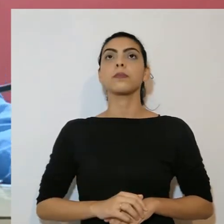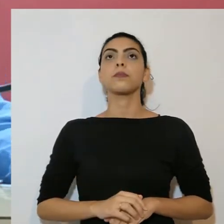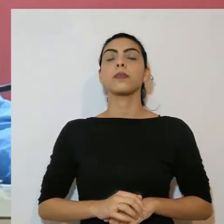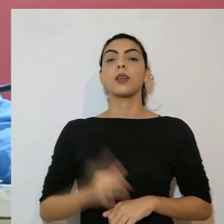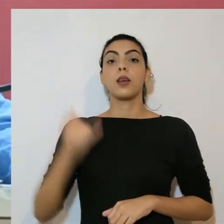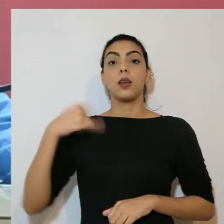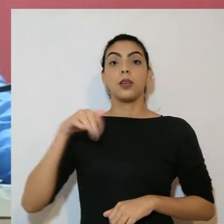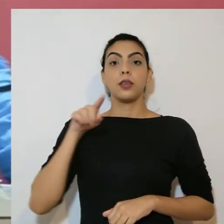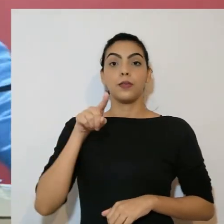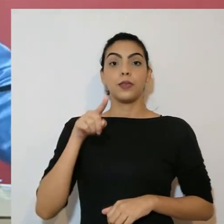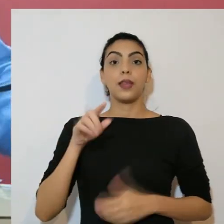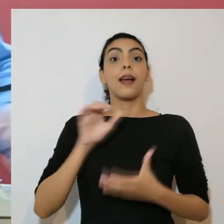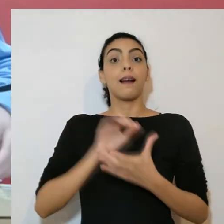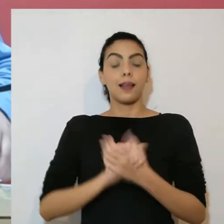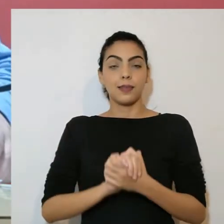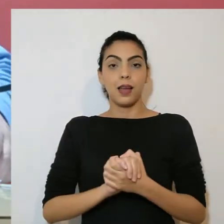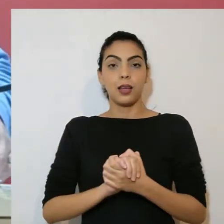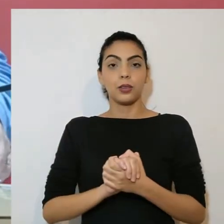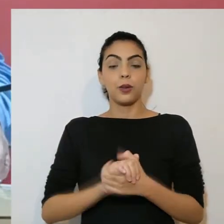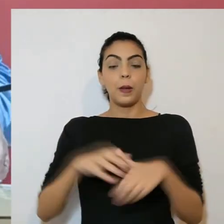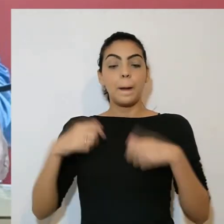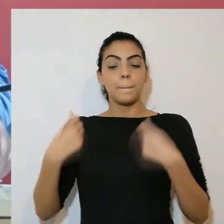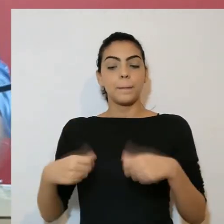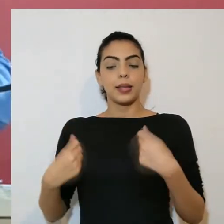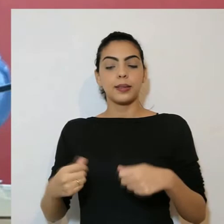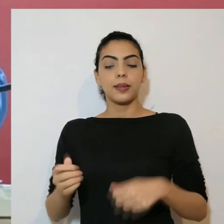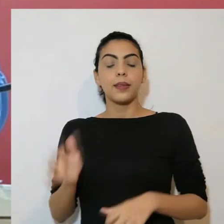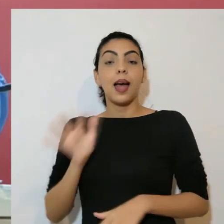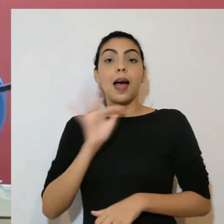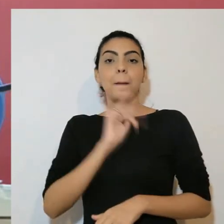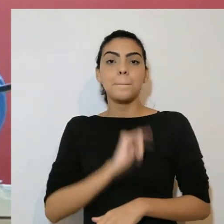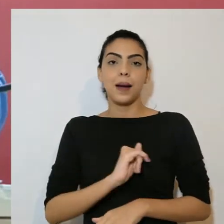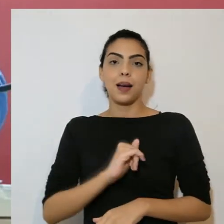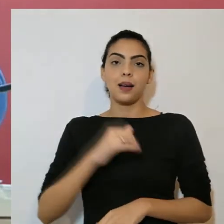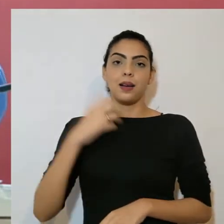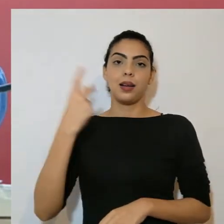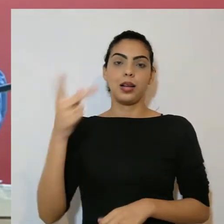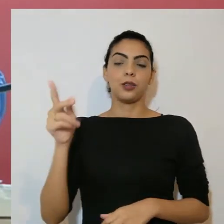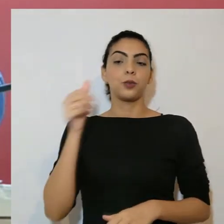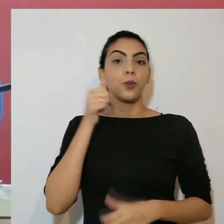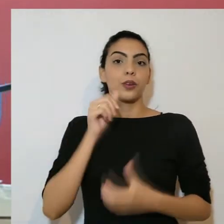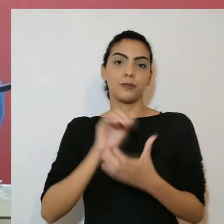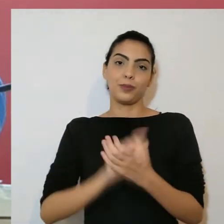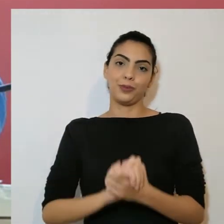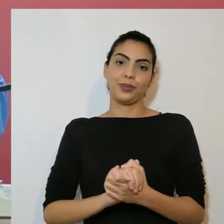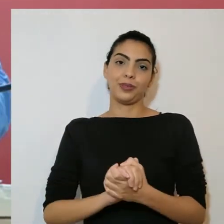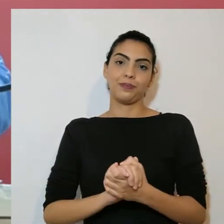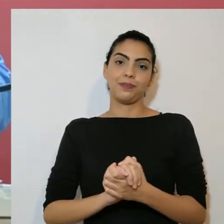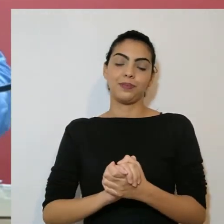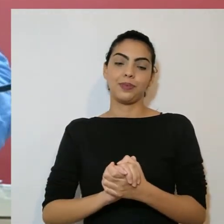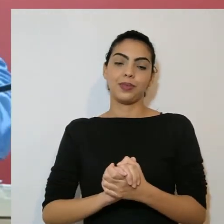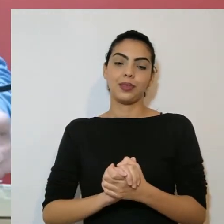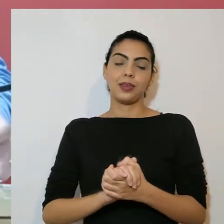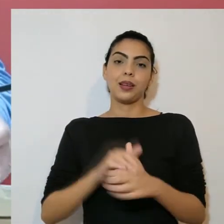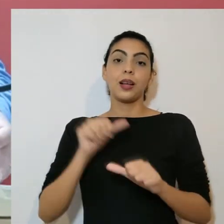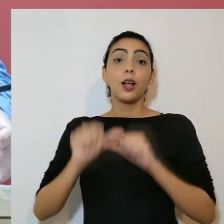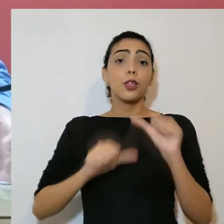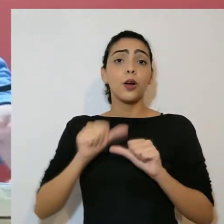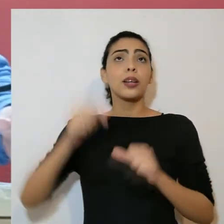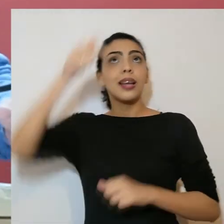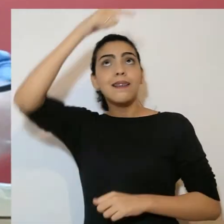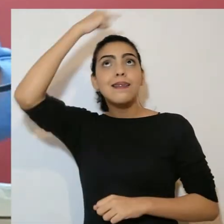é casado? Ame sua esposa, santifique-a, purifique, cuide